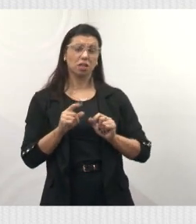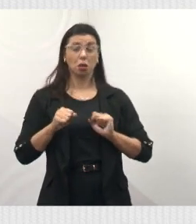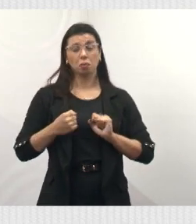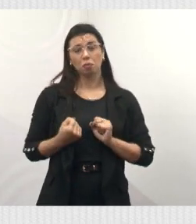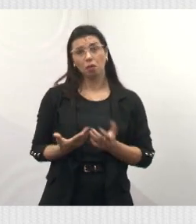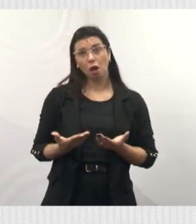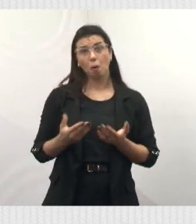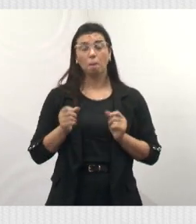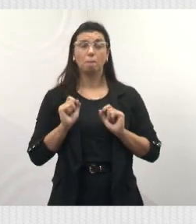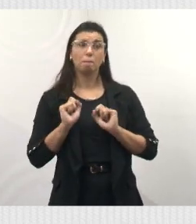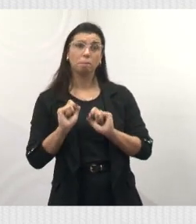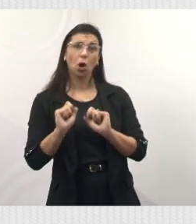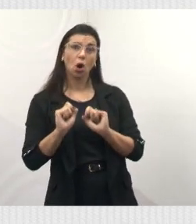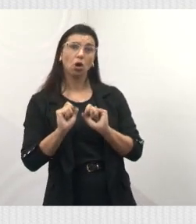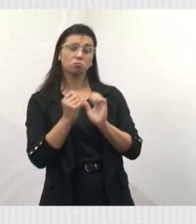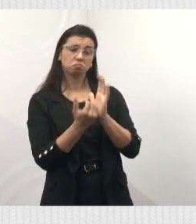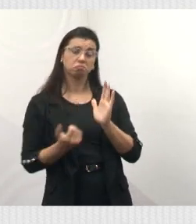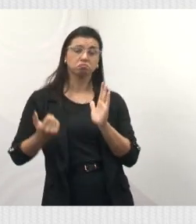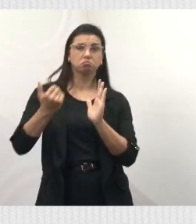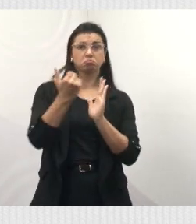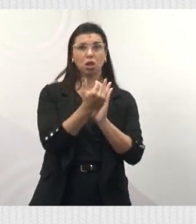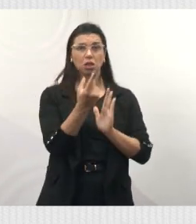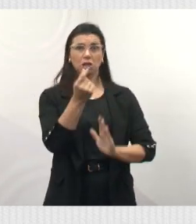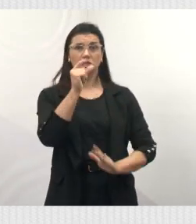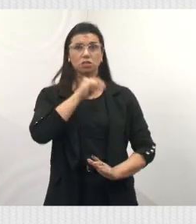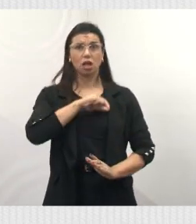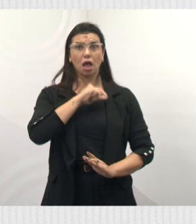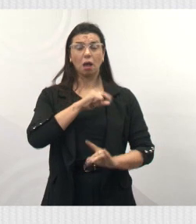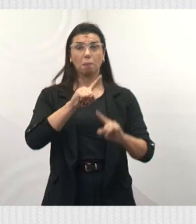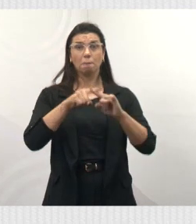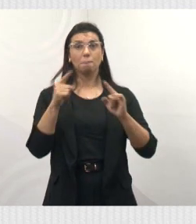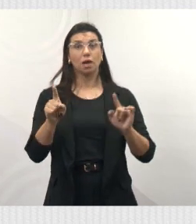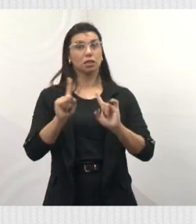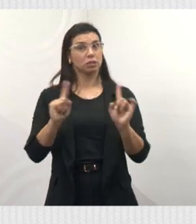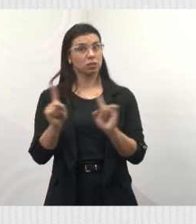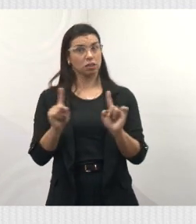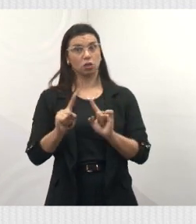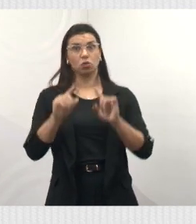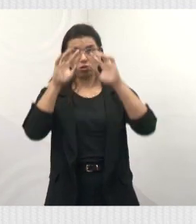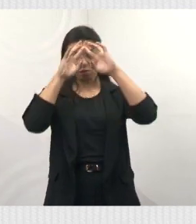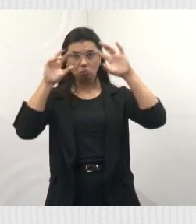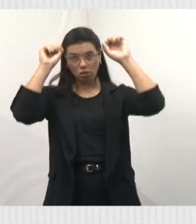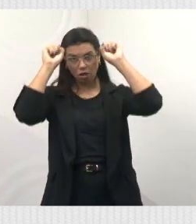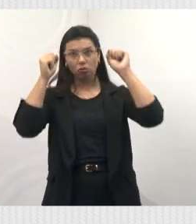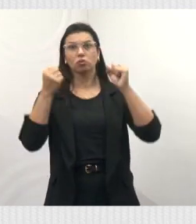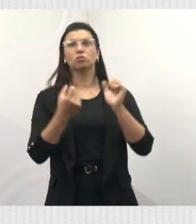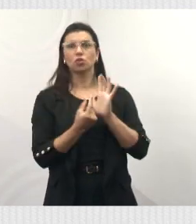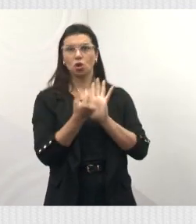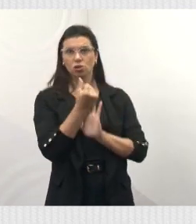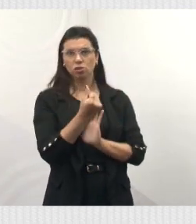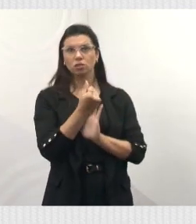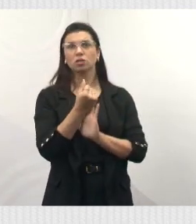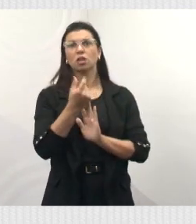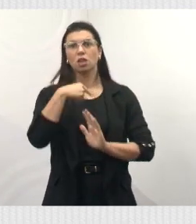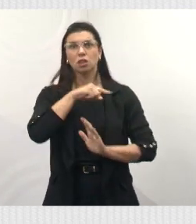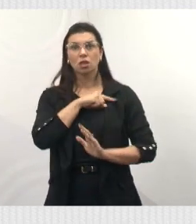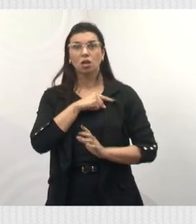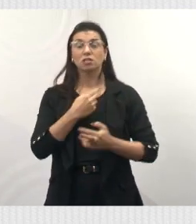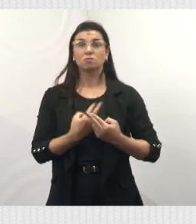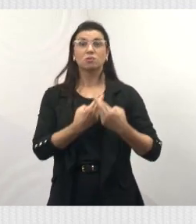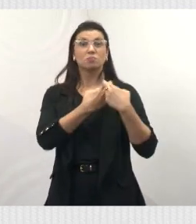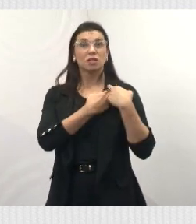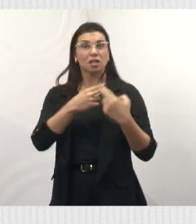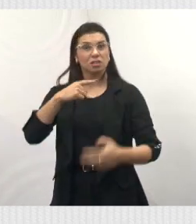de salário, aumentar de todo mundo. Não. O que o Tribunal de Contas leva em consideração é o número de funcionários que